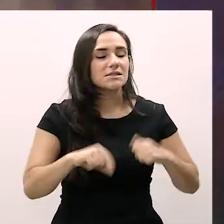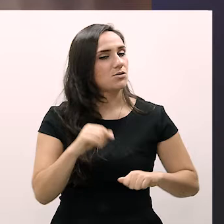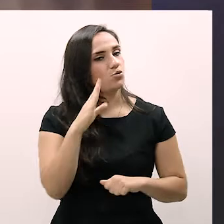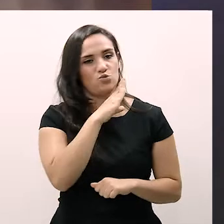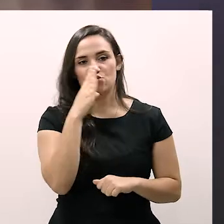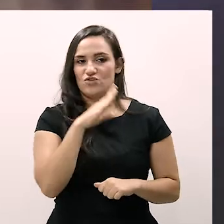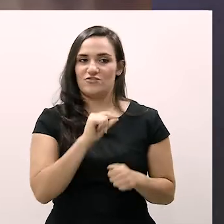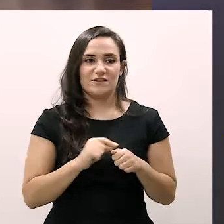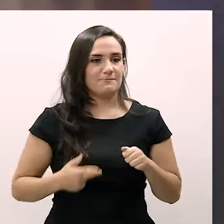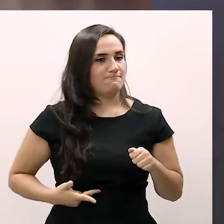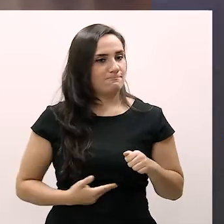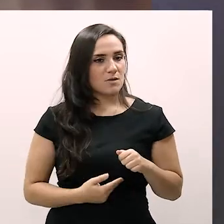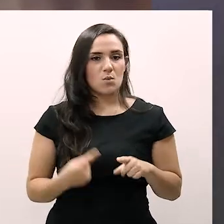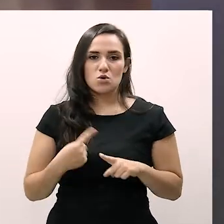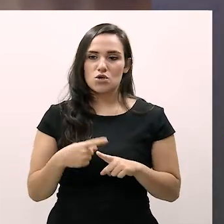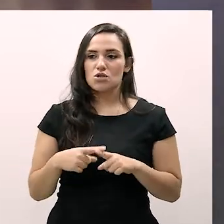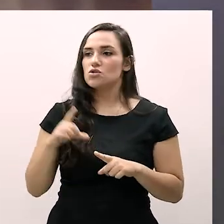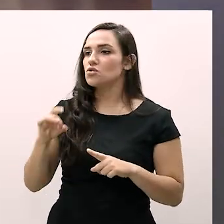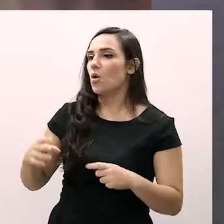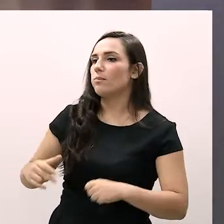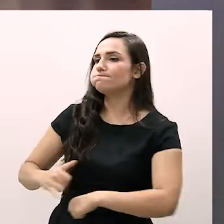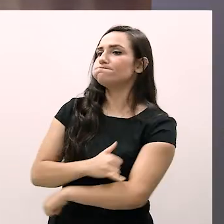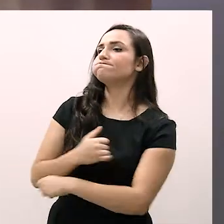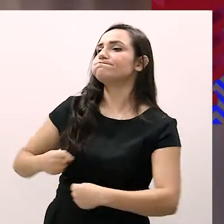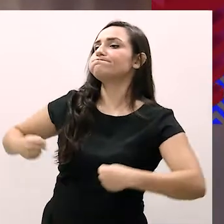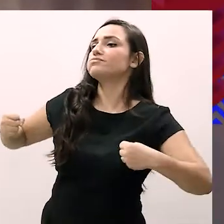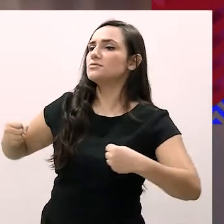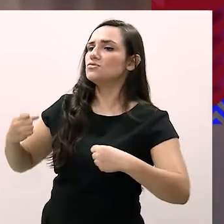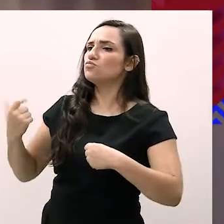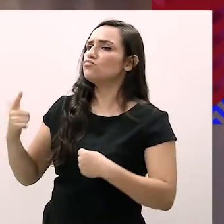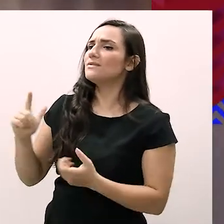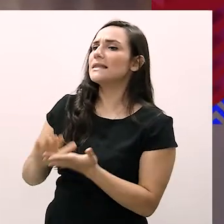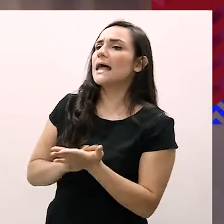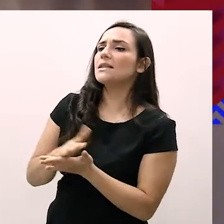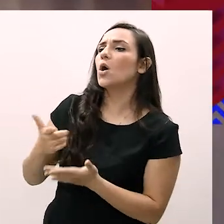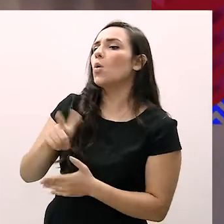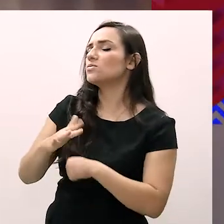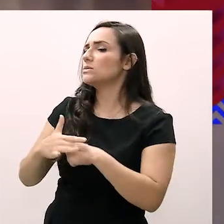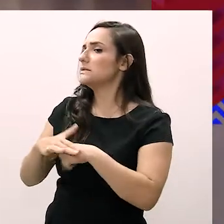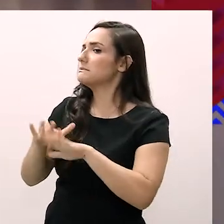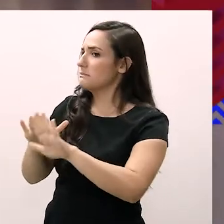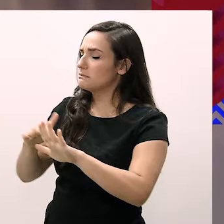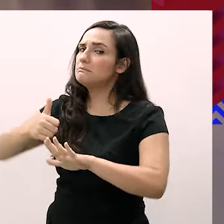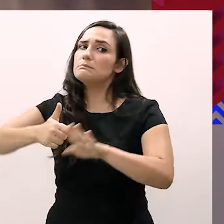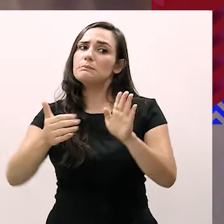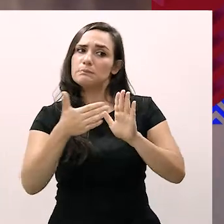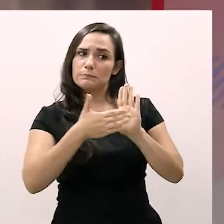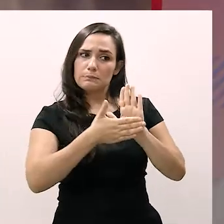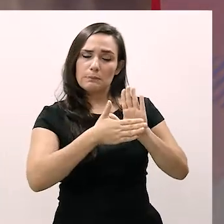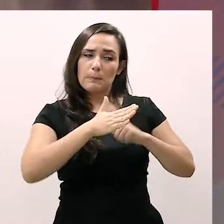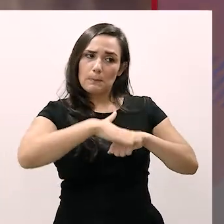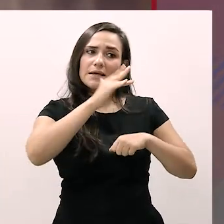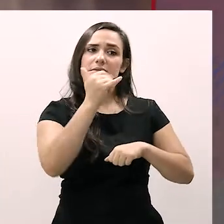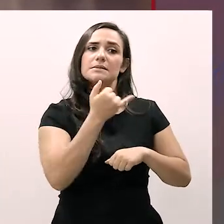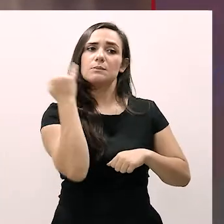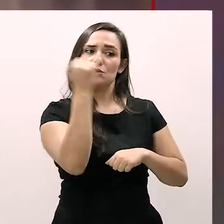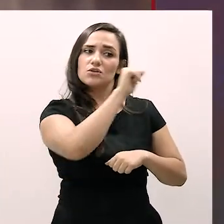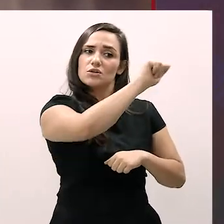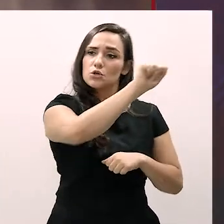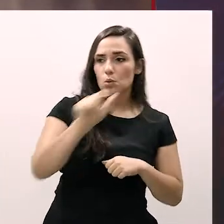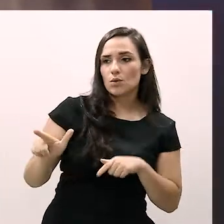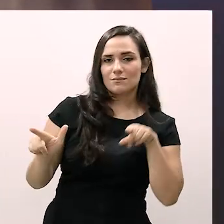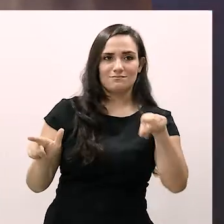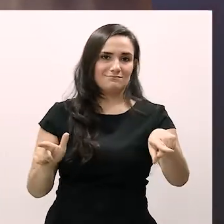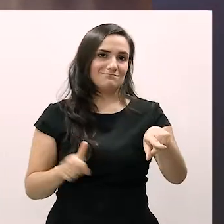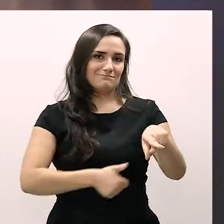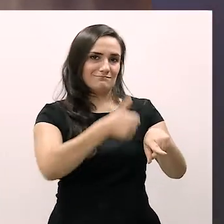né? E essas doenças são, sim, minimizadas ou até mesmo tratadas com a cirurgia bariátrica, com a redução do peso